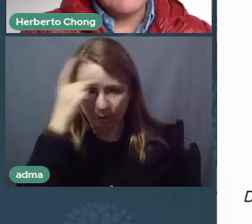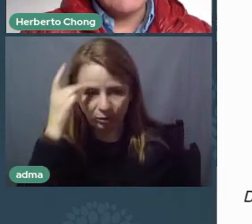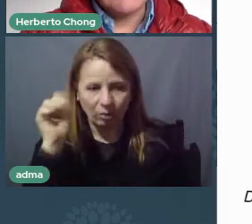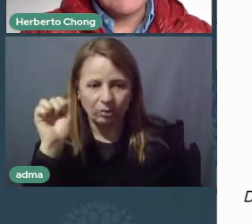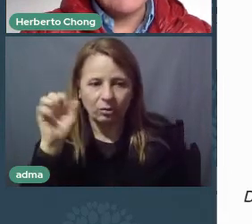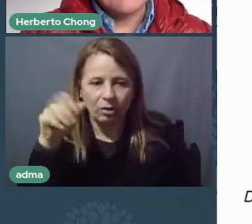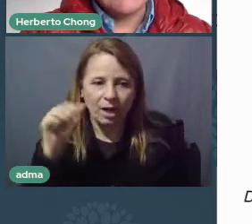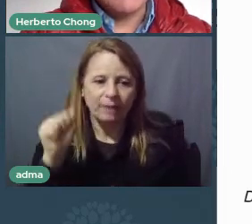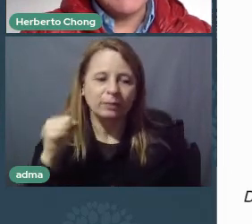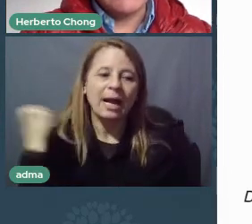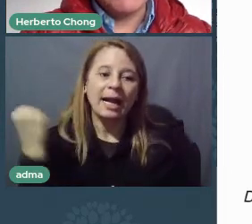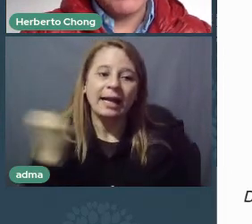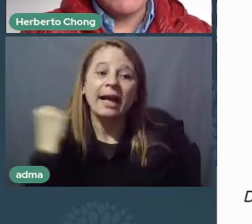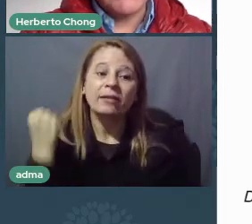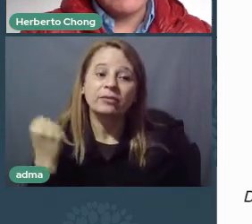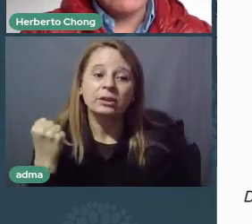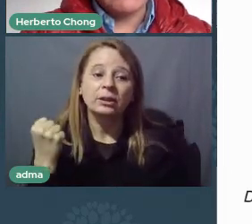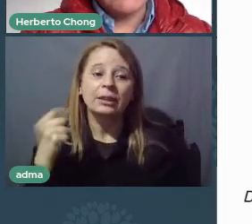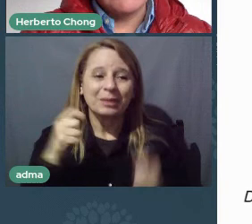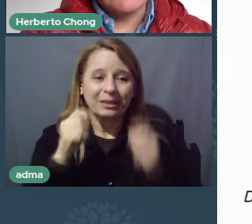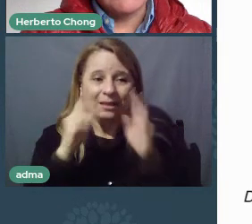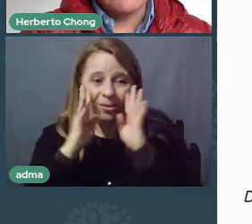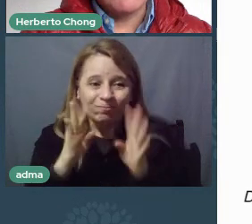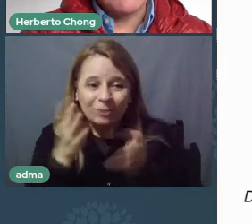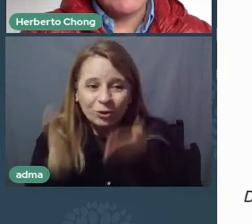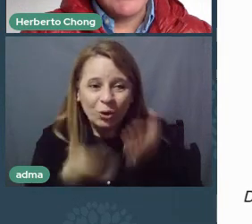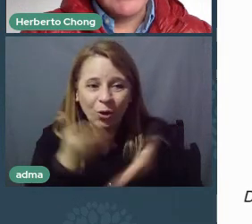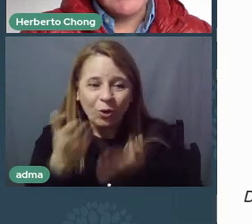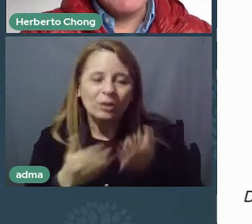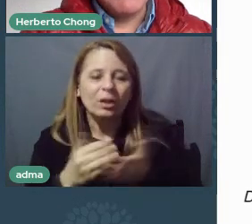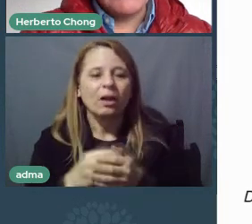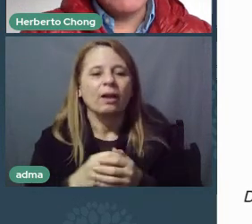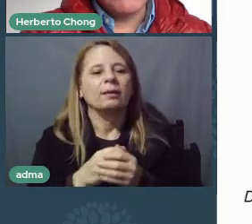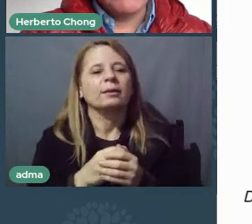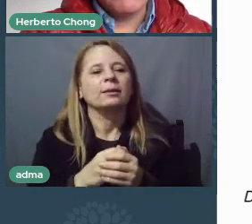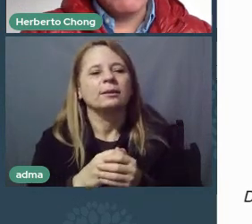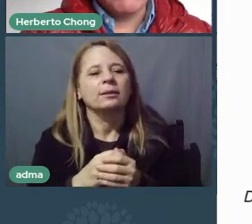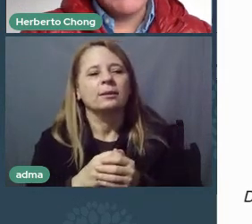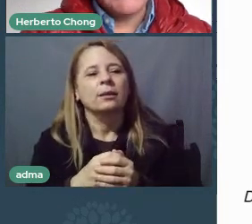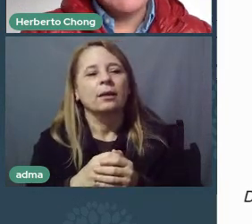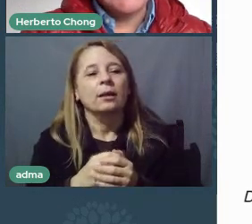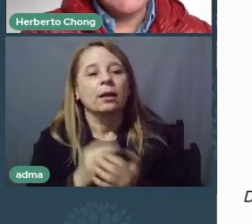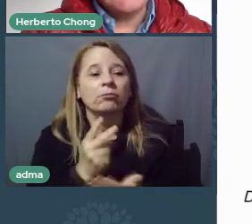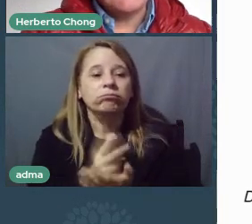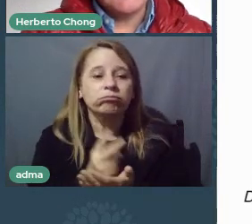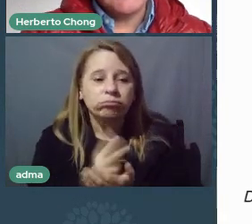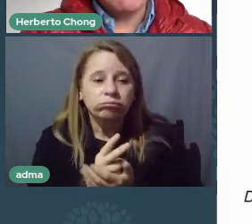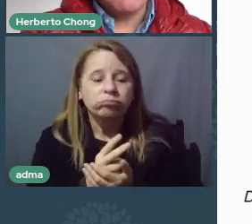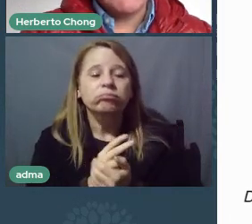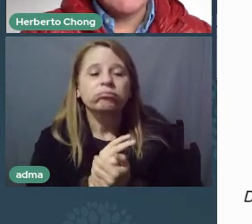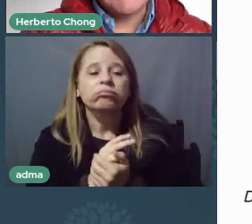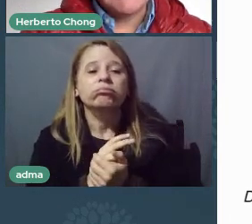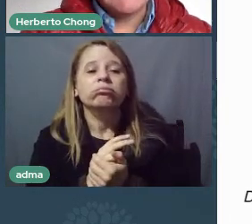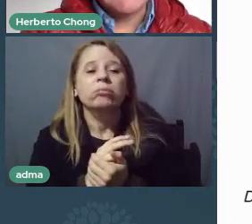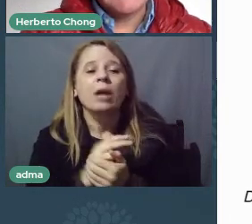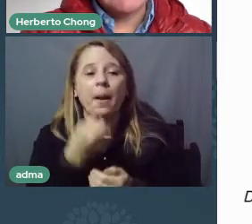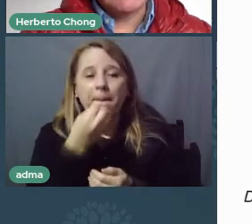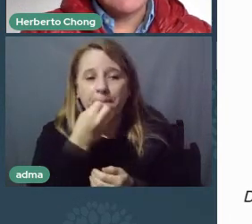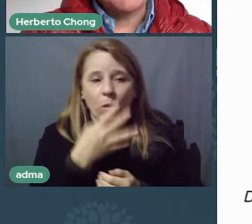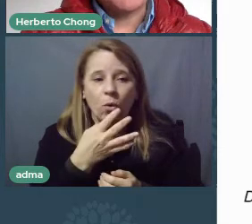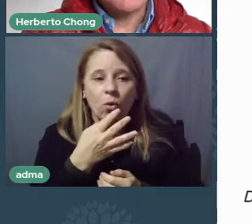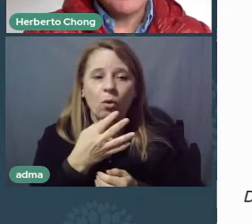com alta intensidade de tratamento, pobre controle dos sintomas, mesmo com boa aderência e boa